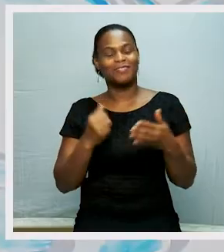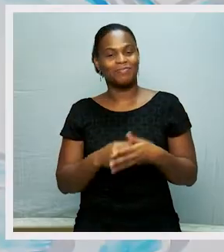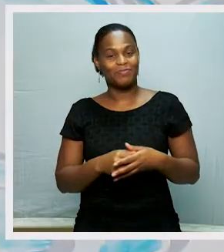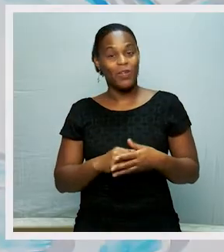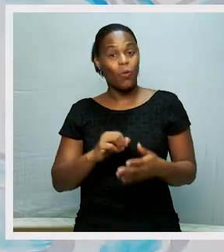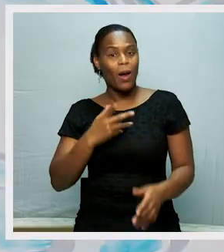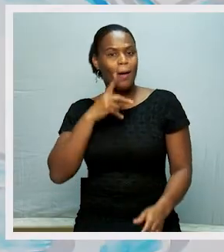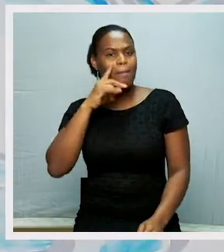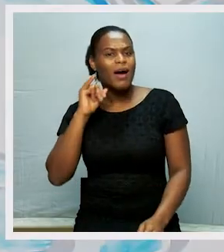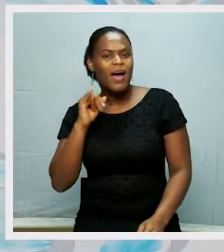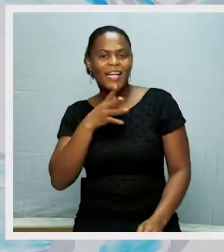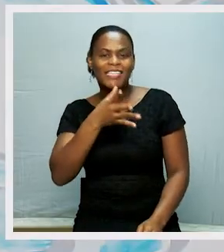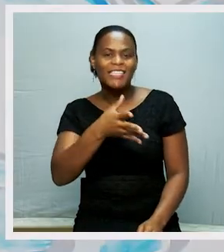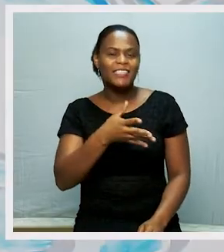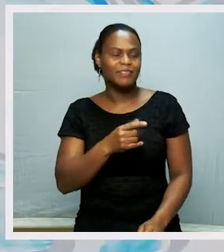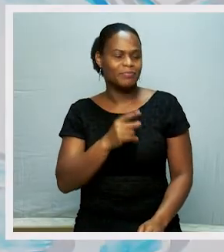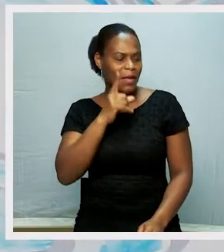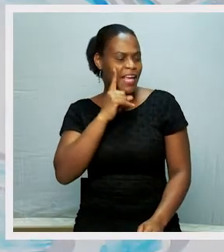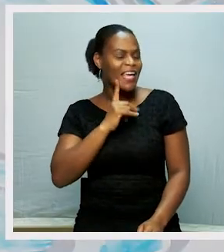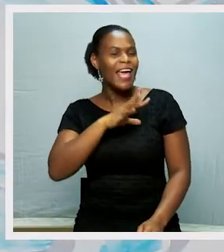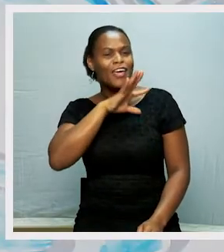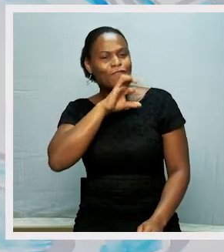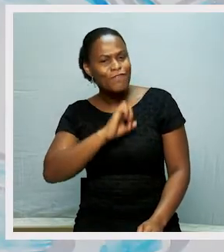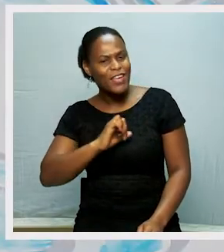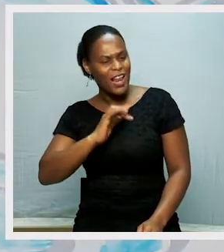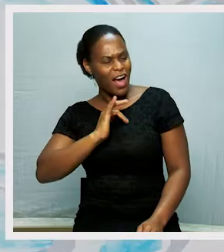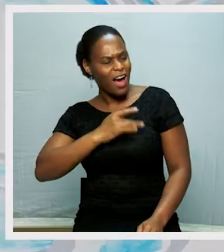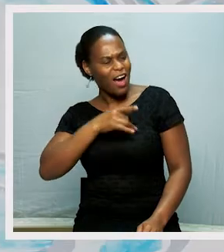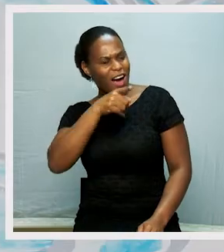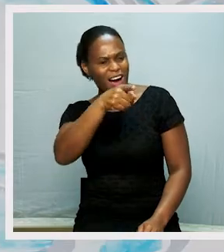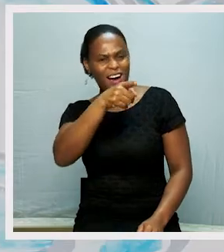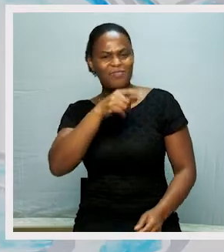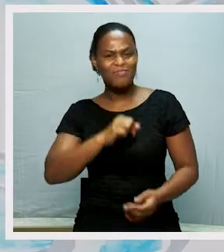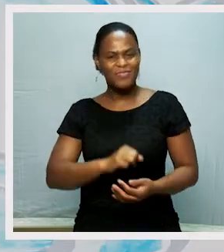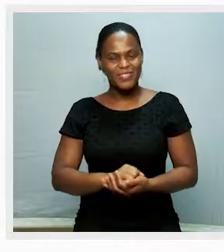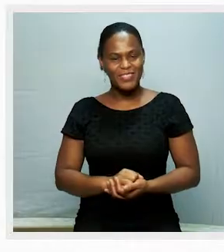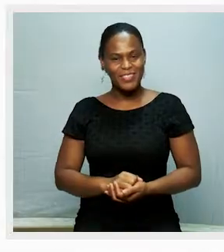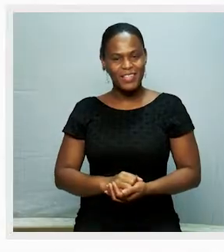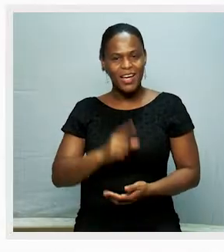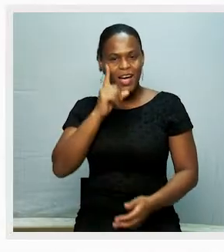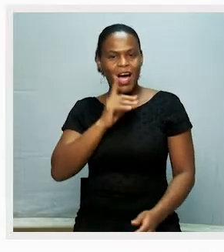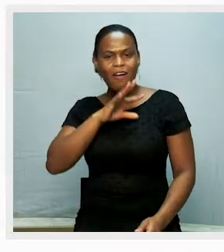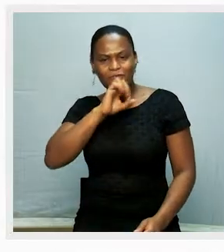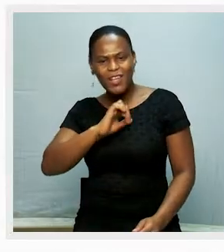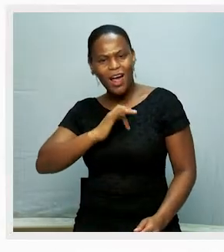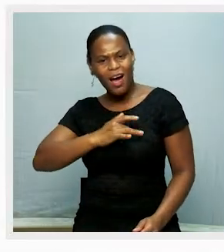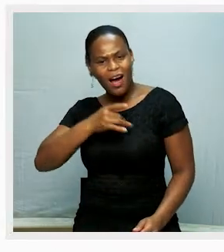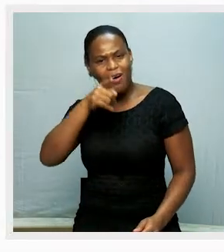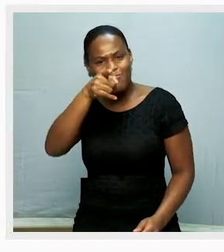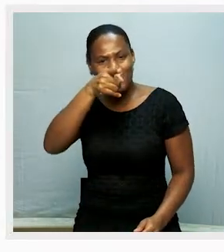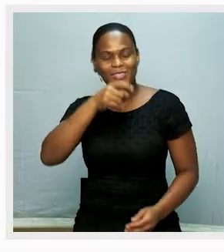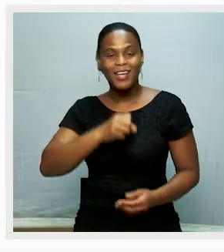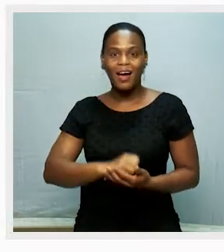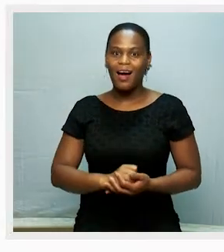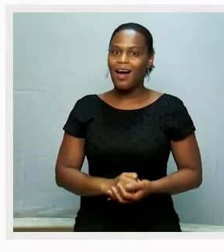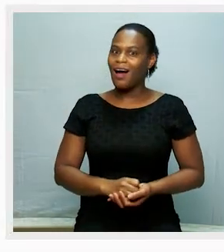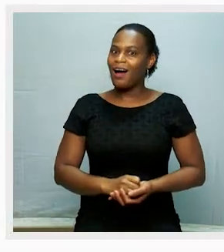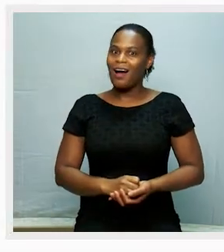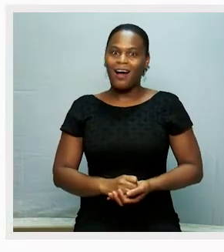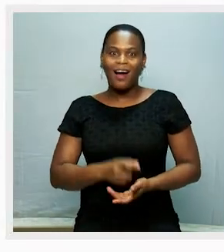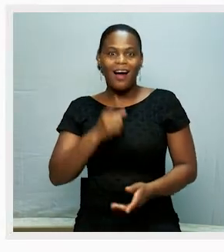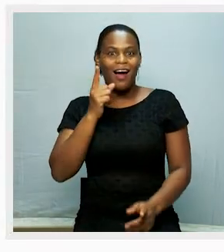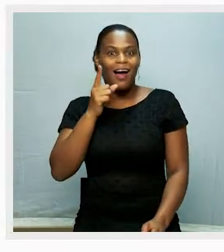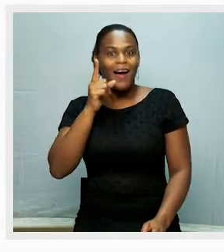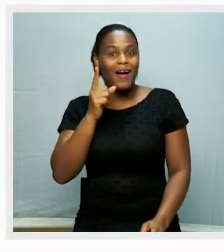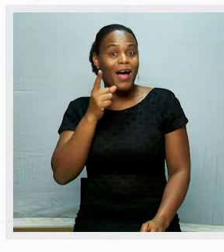E quando o pai diz, por exemplo, filha, eu amo-te, ou eu amo-te, filha, e isto traz uma